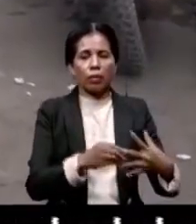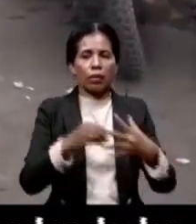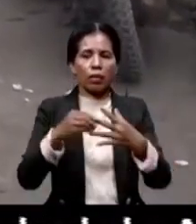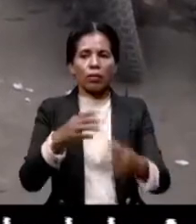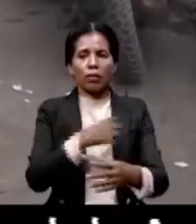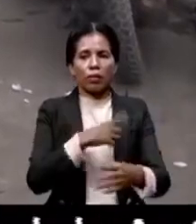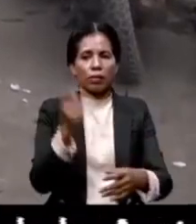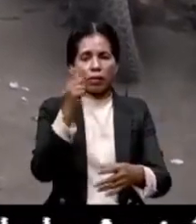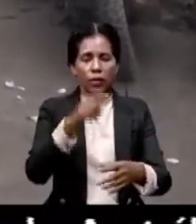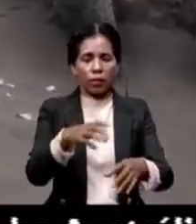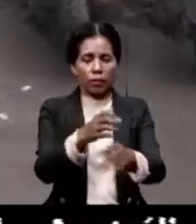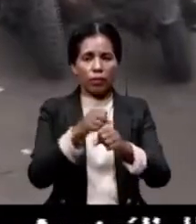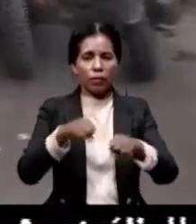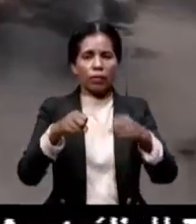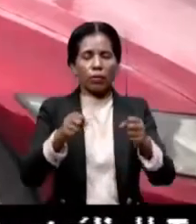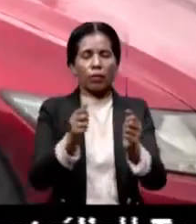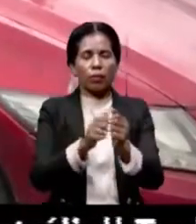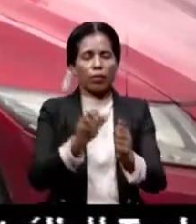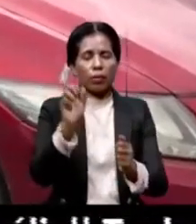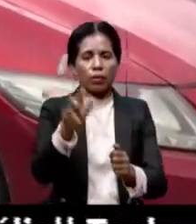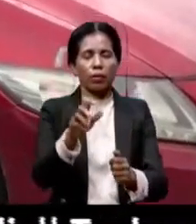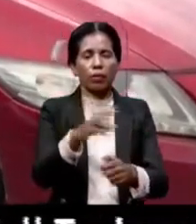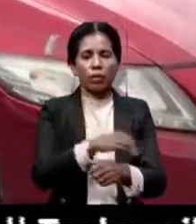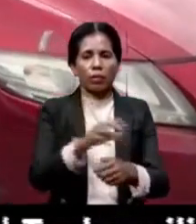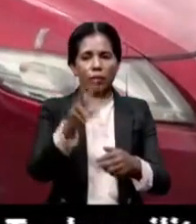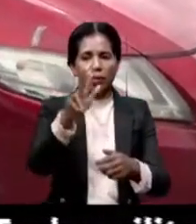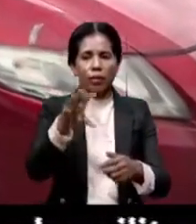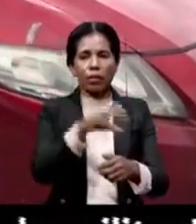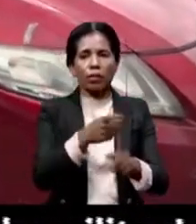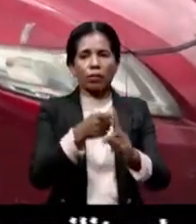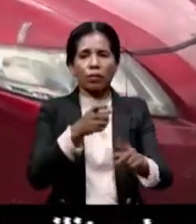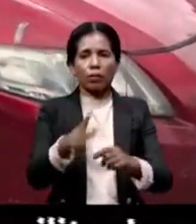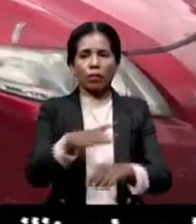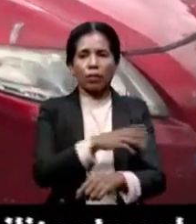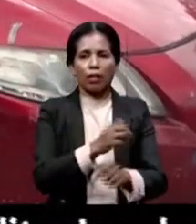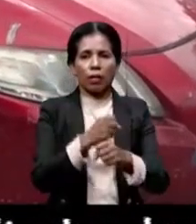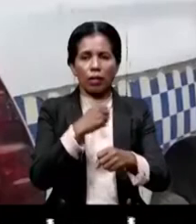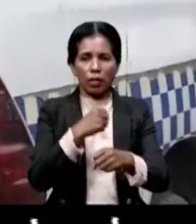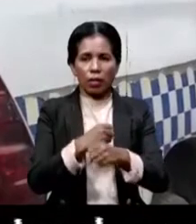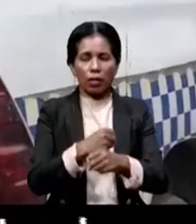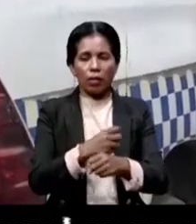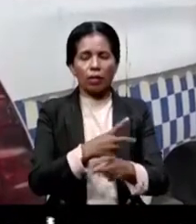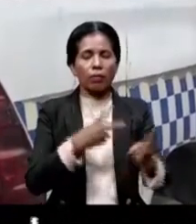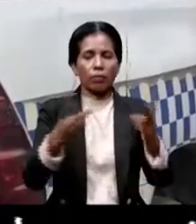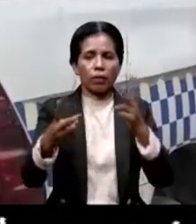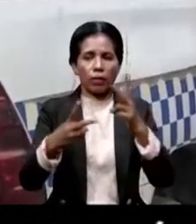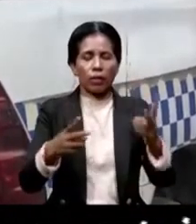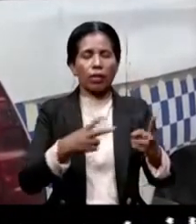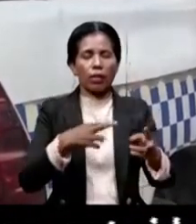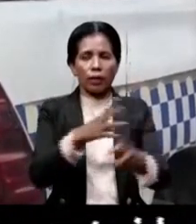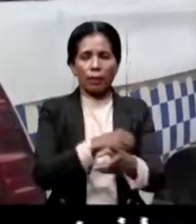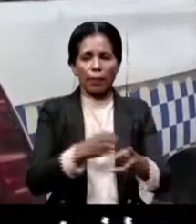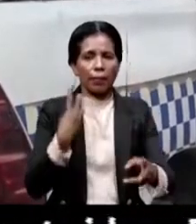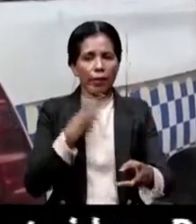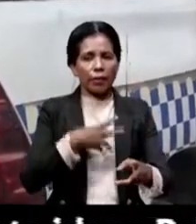terça-ne, prende motorizada atus tolu resin no careta rua, husi adepto Portugal, tamba halo comboio no viola regra trânsito. Kita